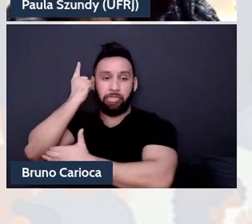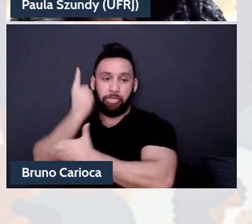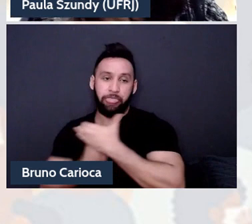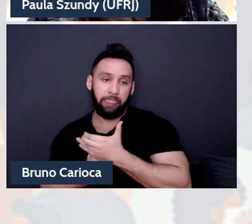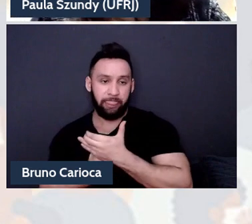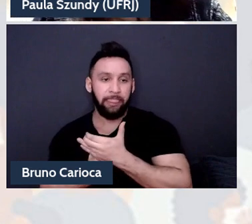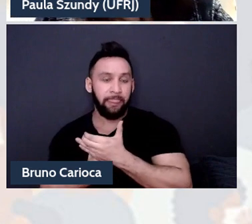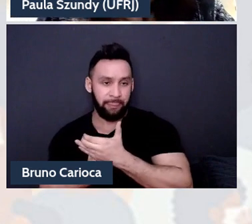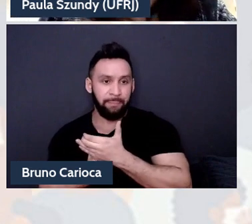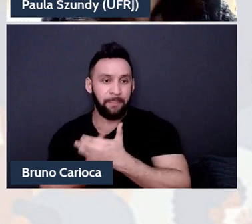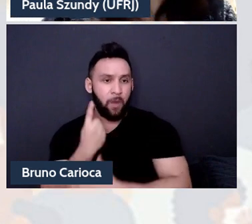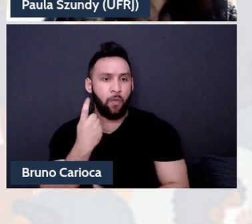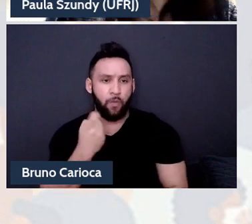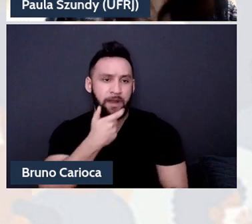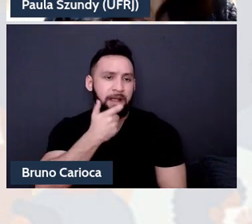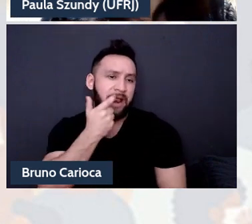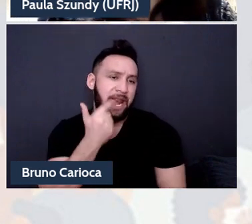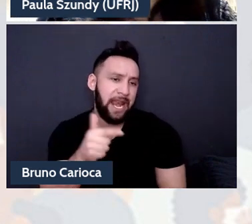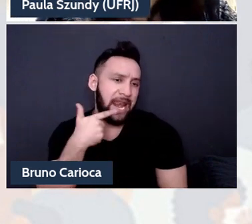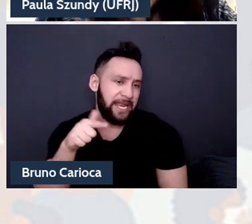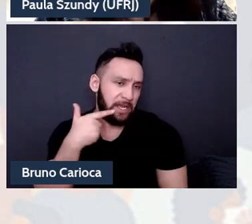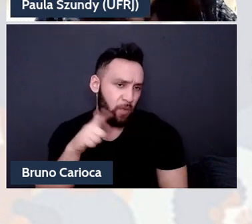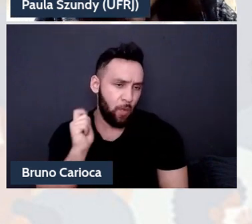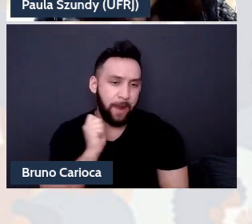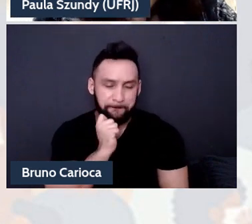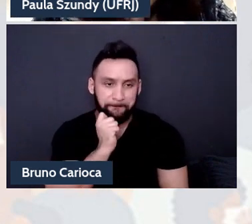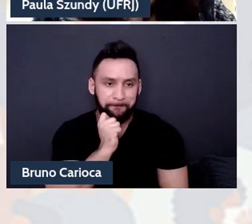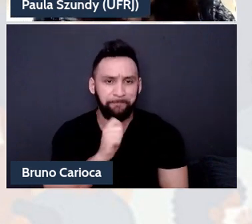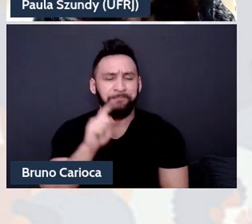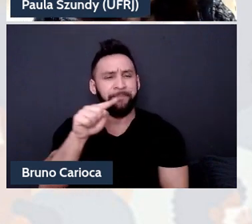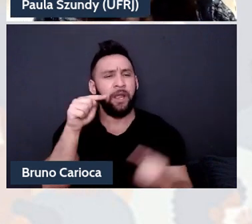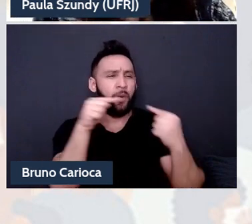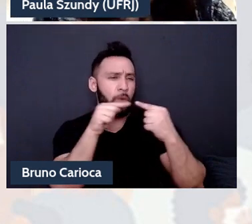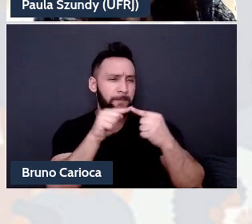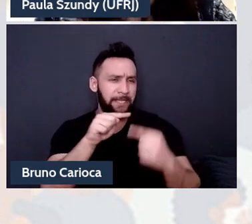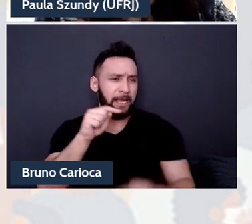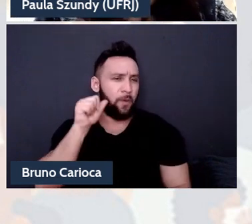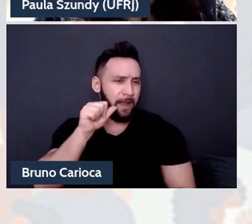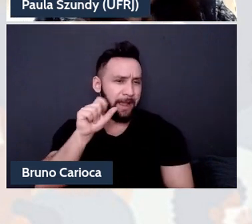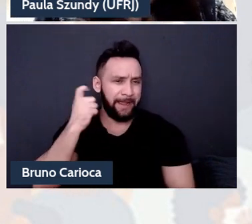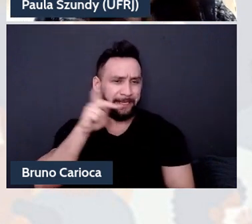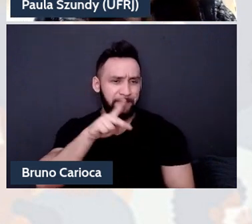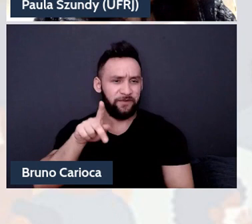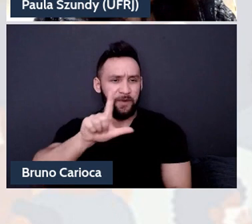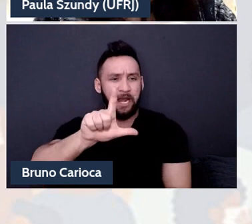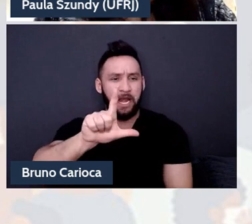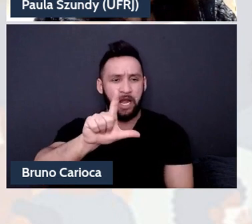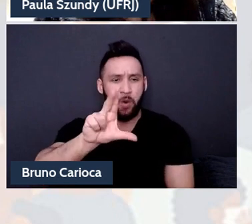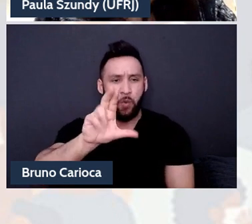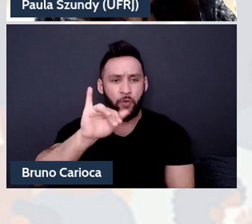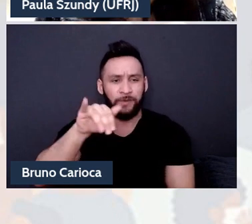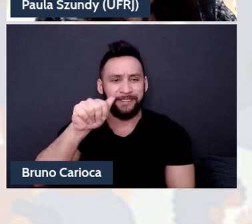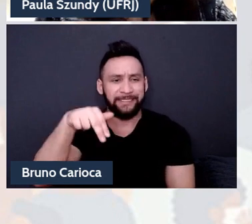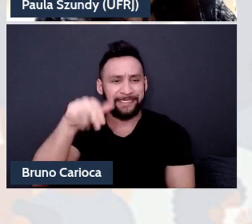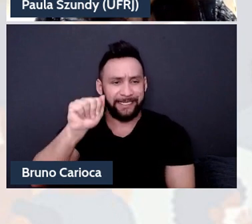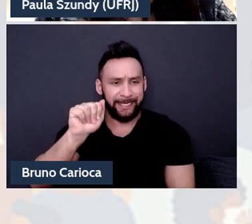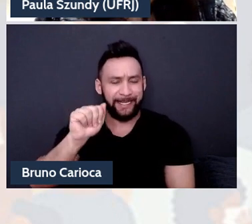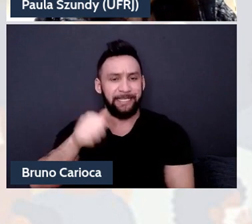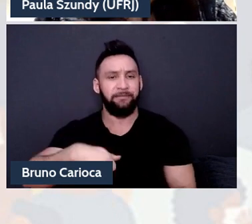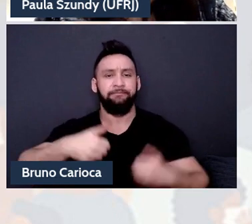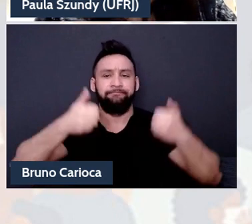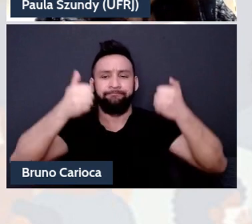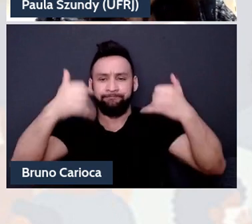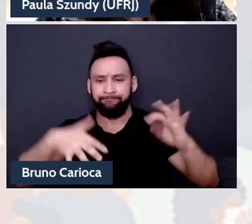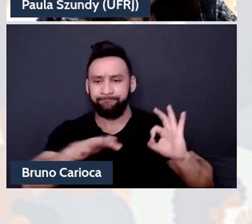né, em consonância com o que a Luciana discutiu do estabelecimento, né,